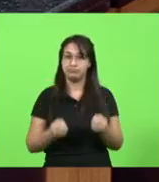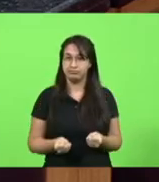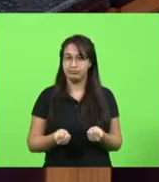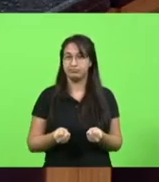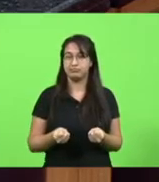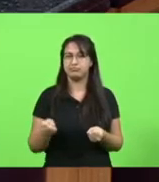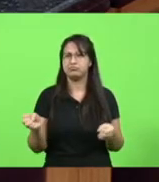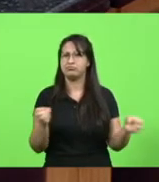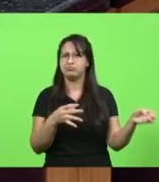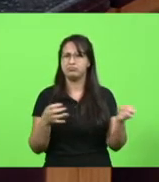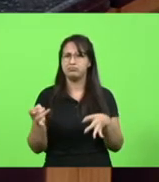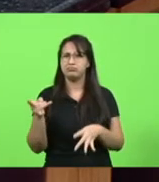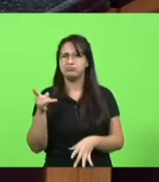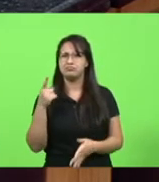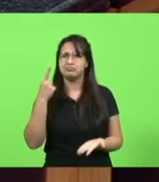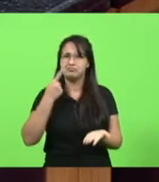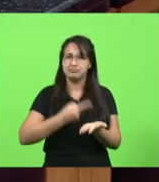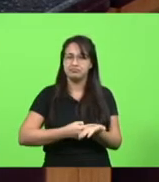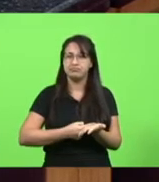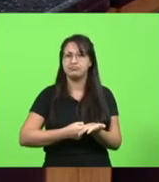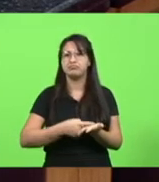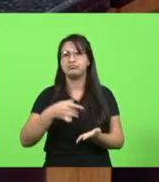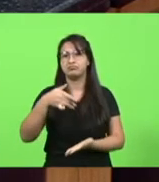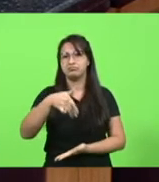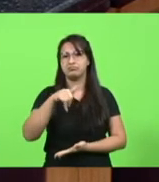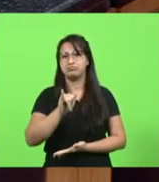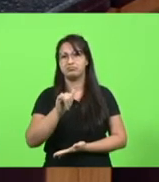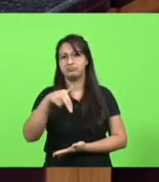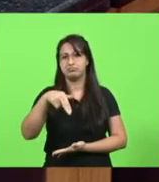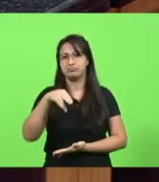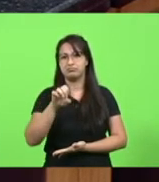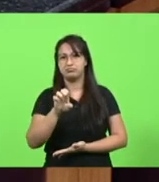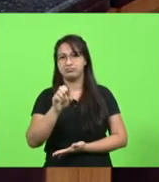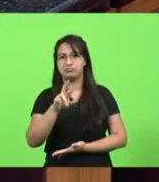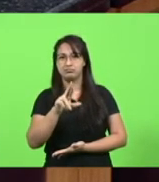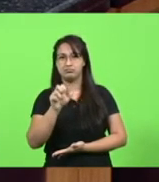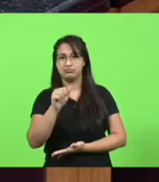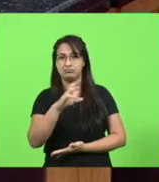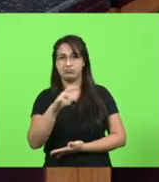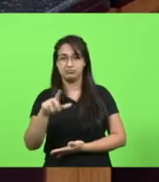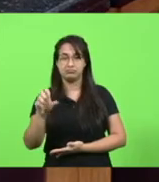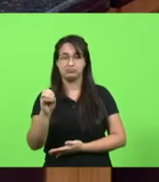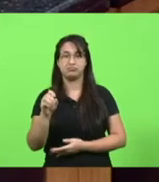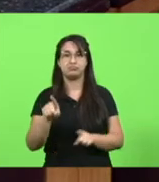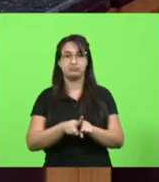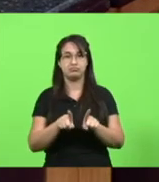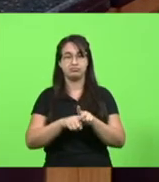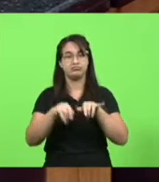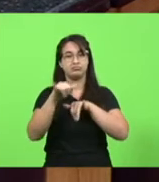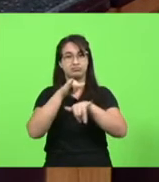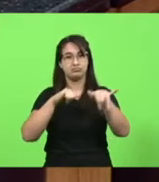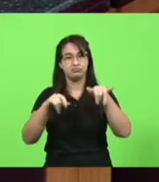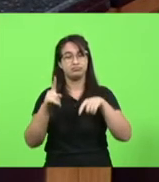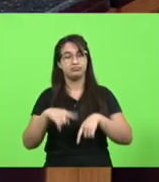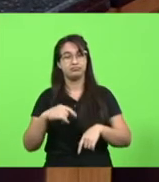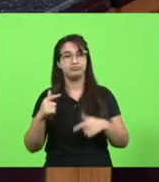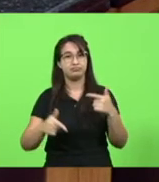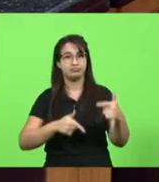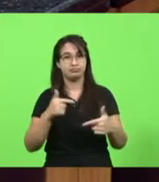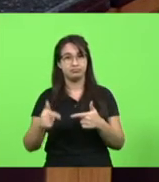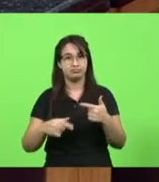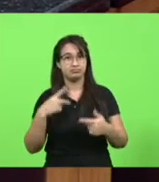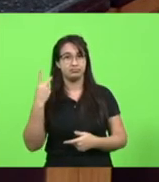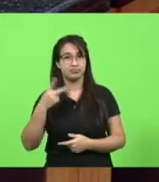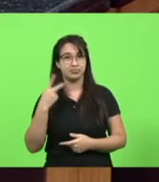marcos da mineração e da inovação energética. Esse será um grande trabalho parlamentar que nós precisamos